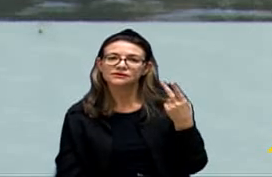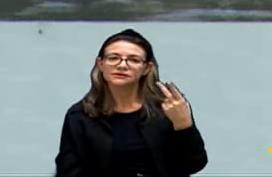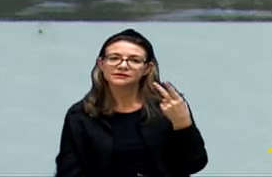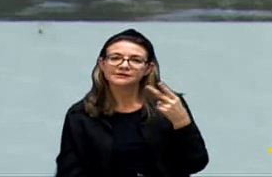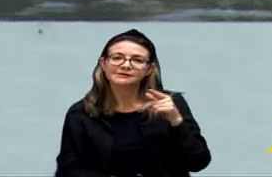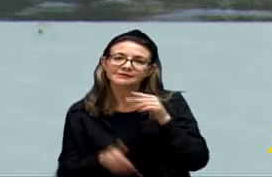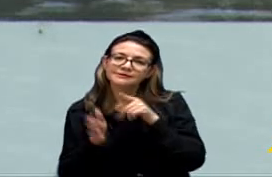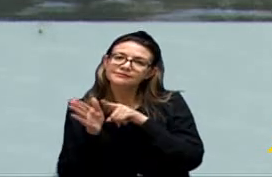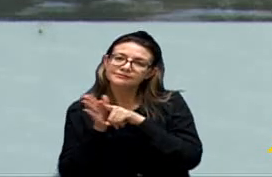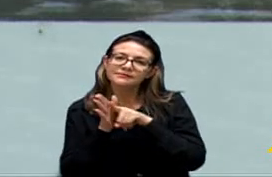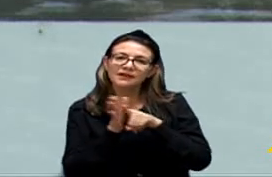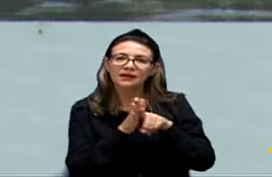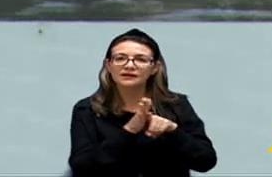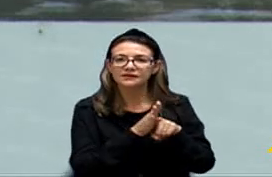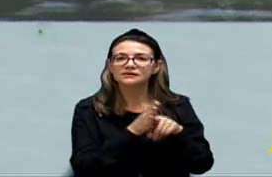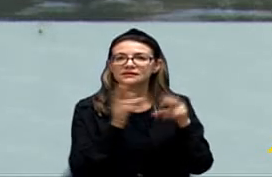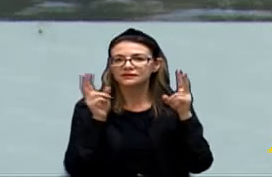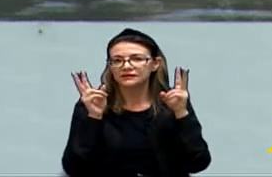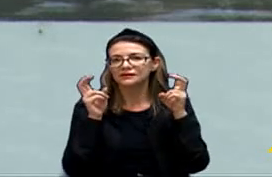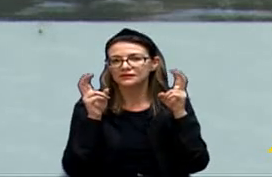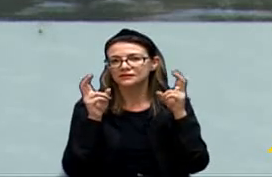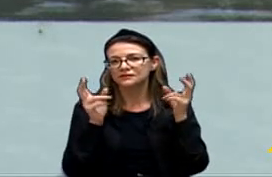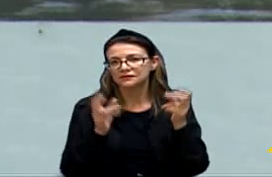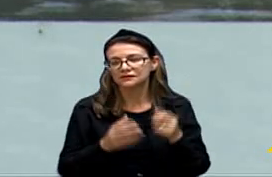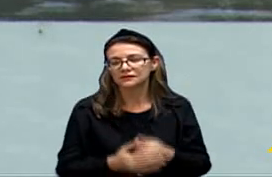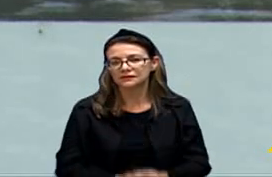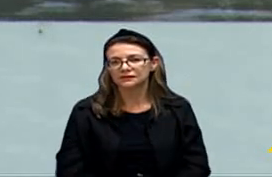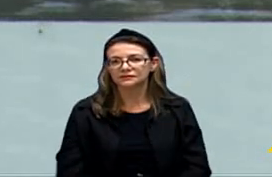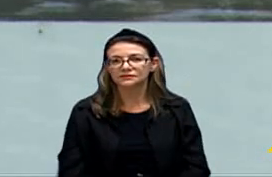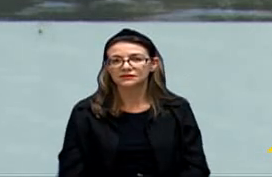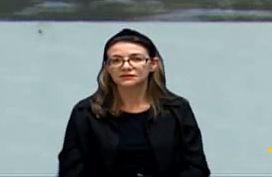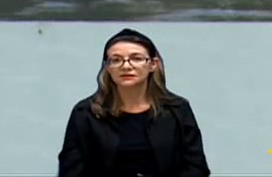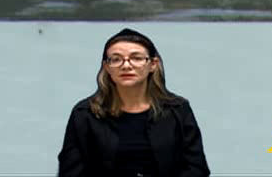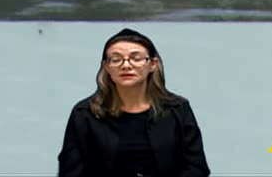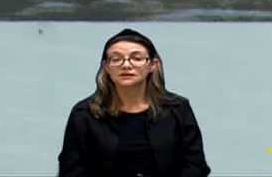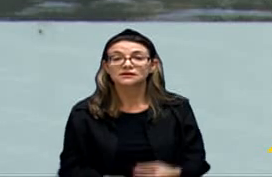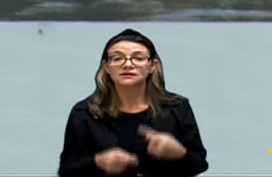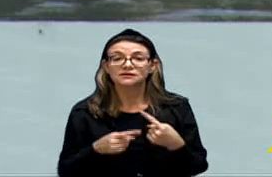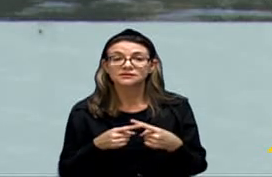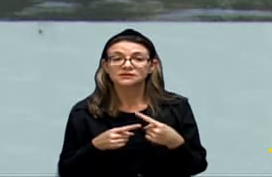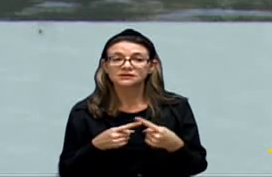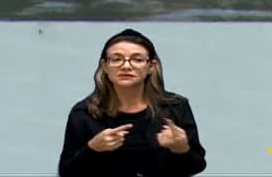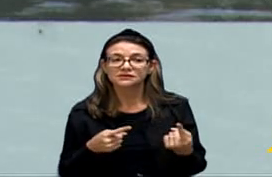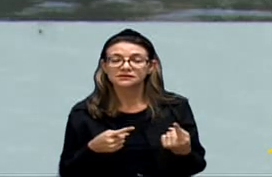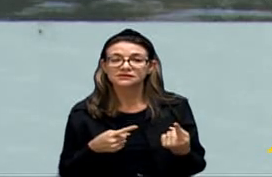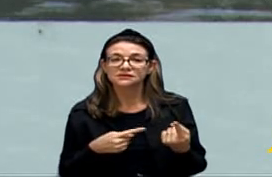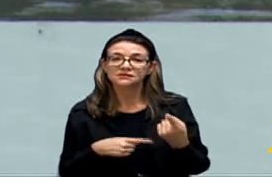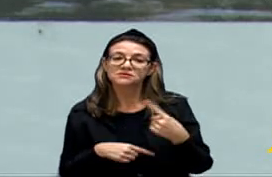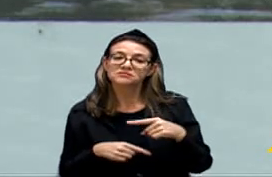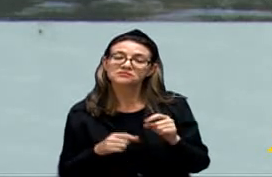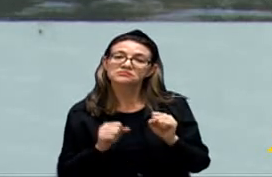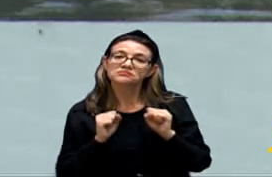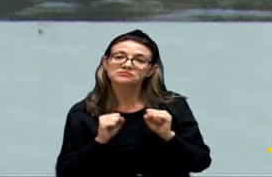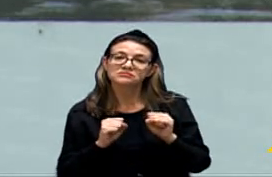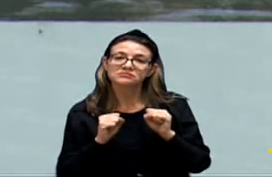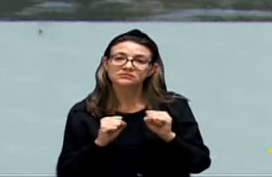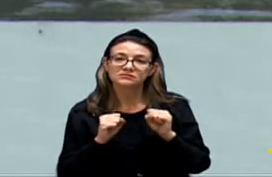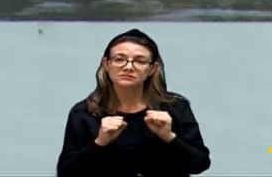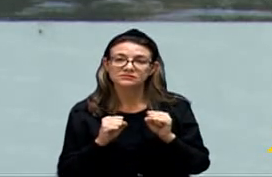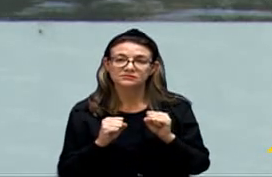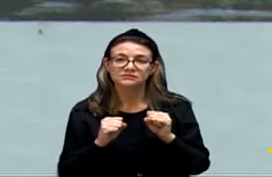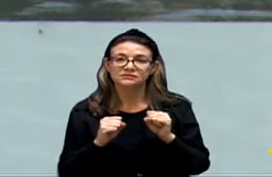e essa questão da ion alidade e que nós pudéssemos na verdade derrubar a